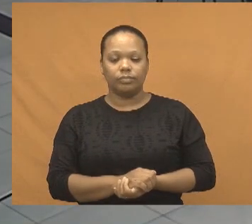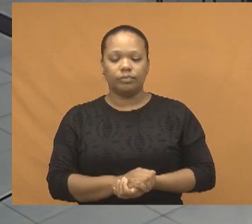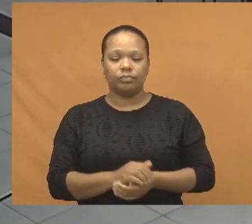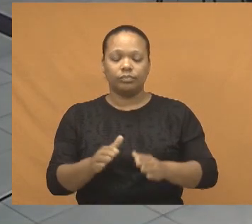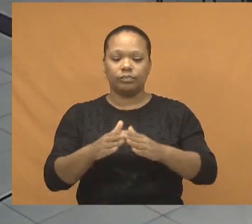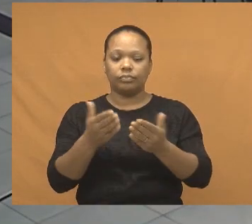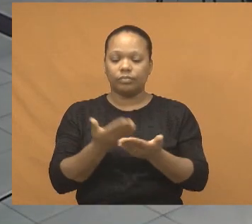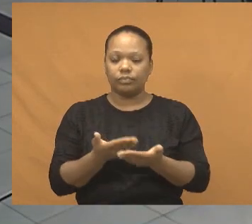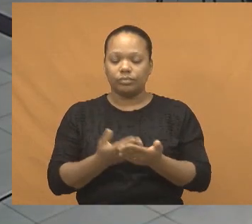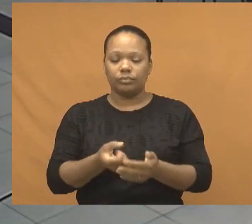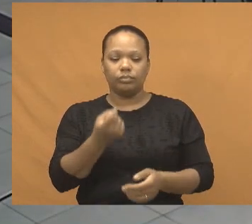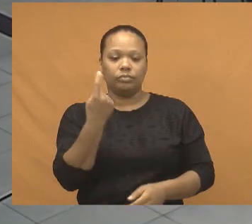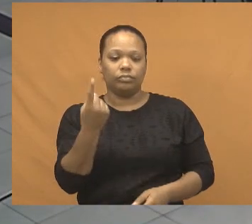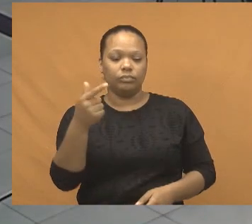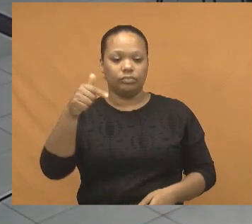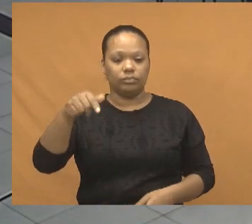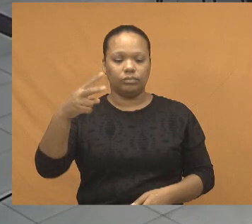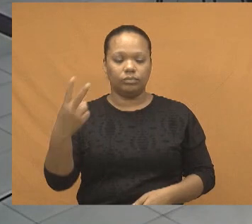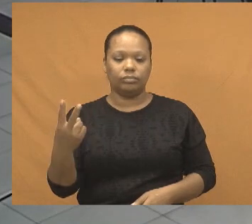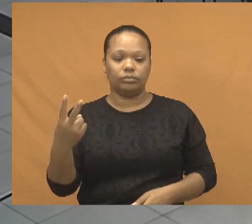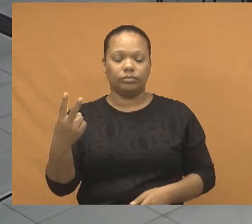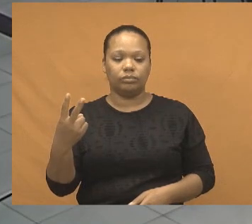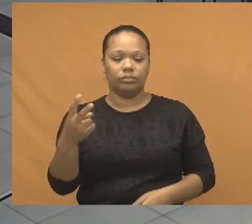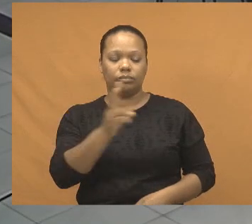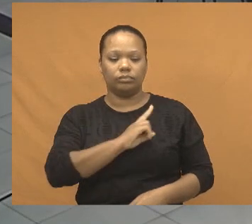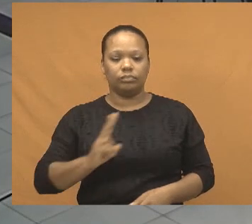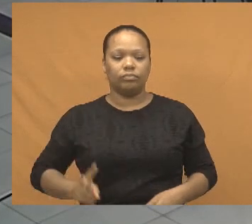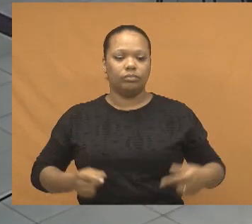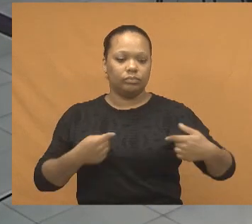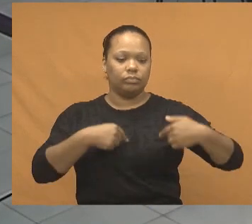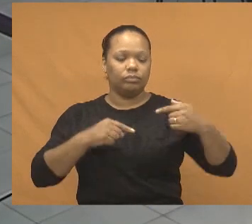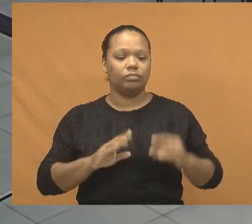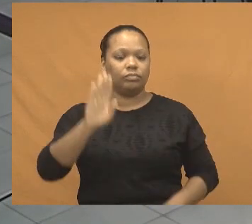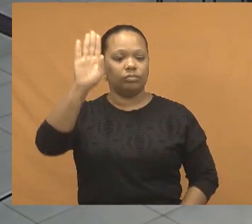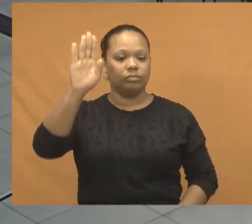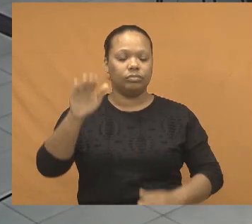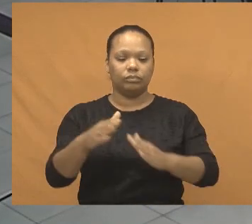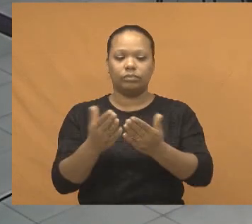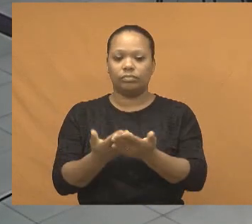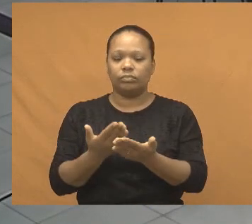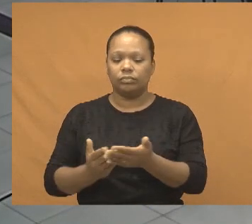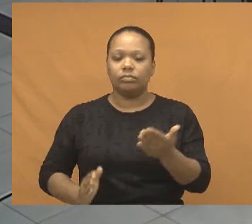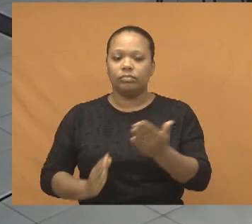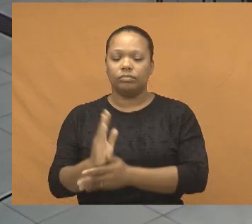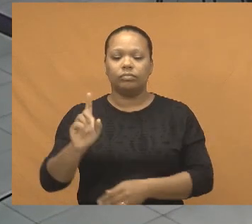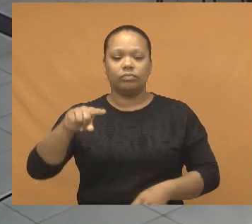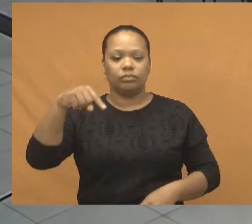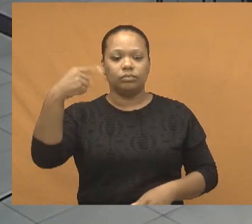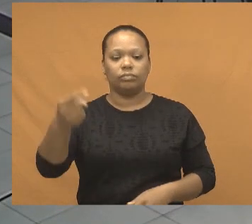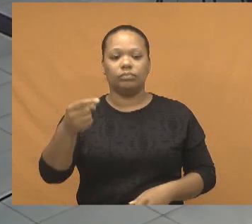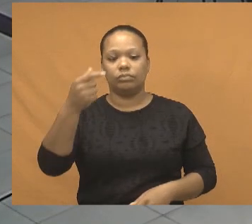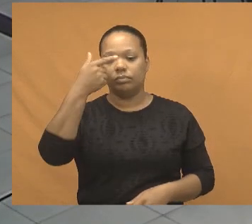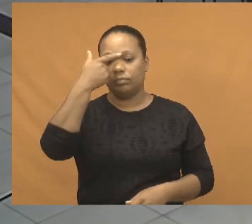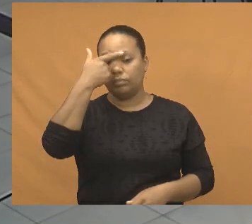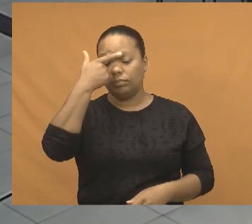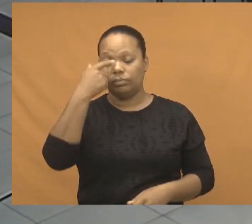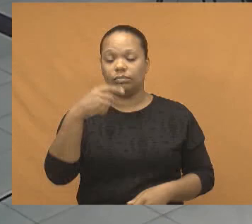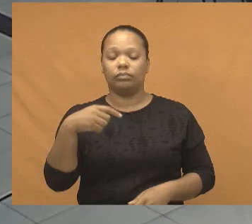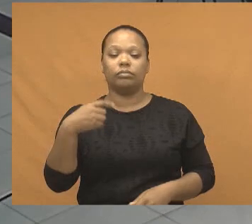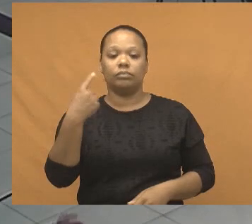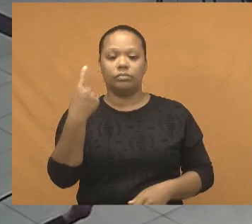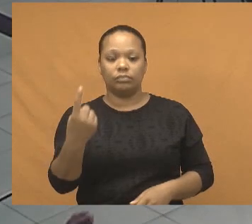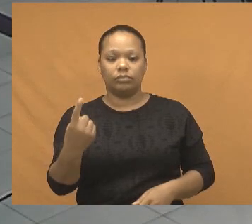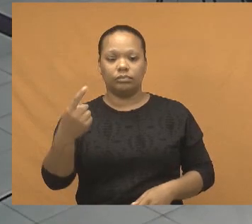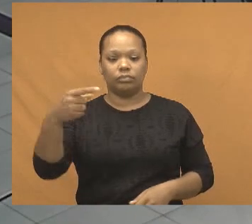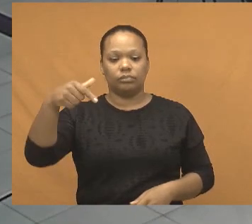Requerimento 172 em votação. Os vereadores contrários se manifestem levantando o braço. Requerimento aprovado. Próximo requerimento. Requerimento